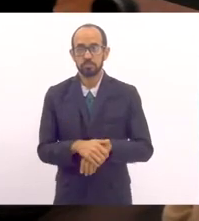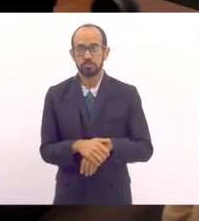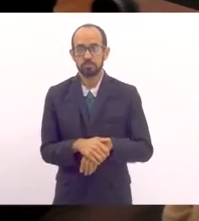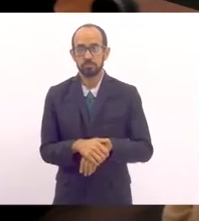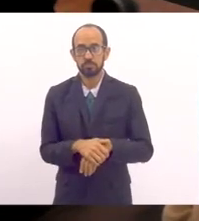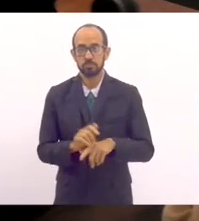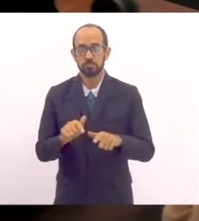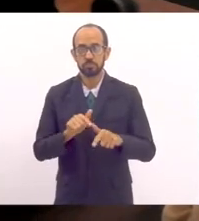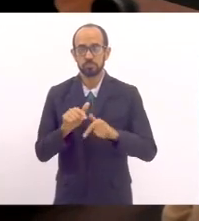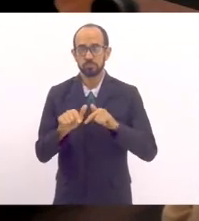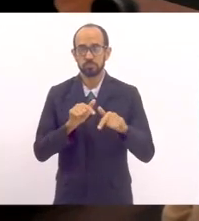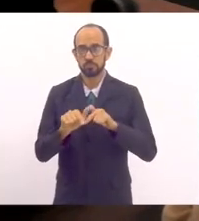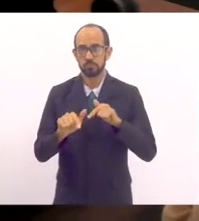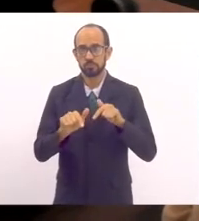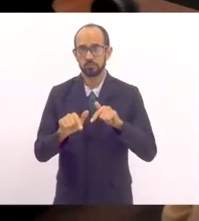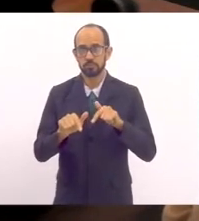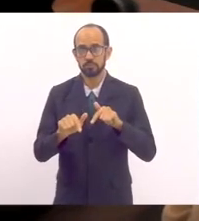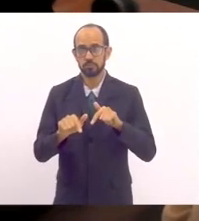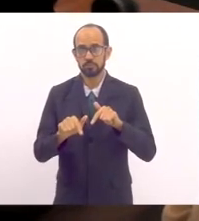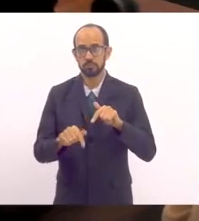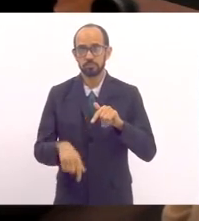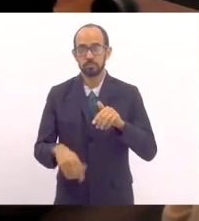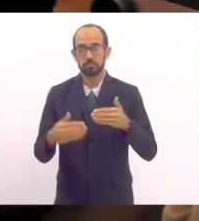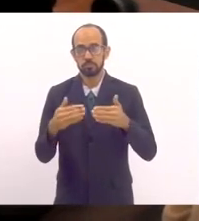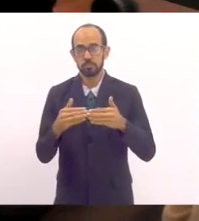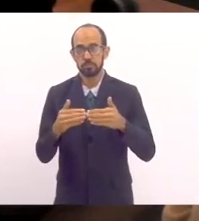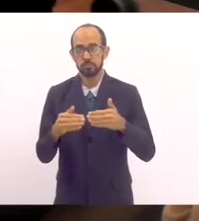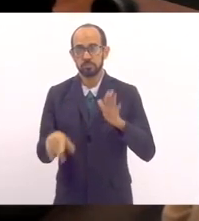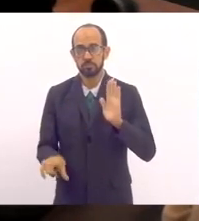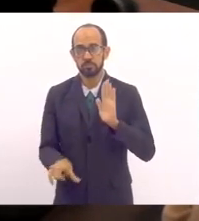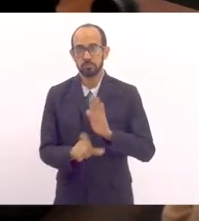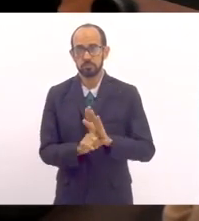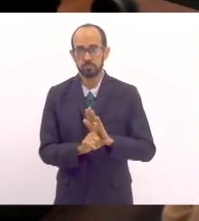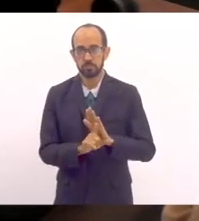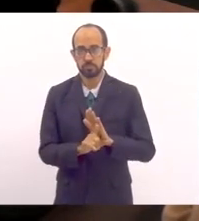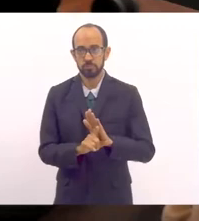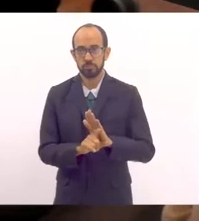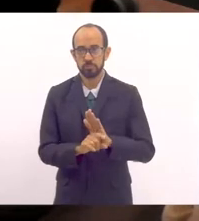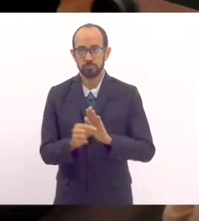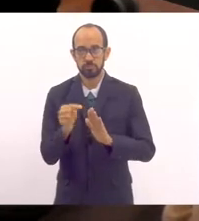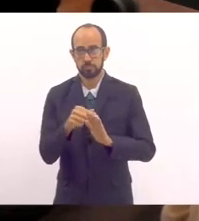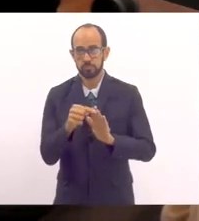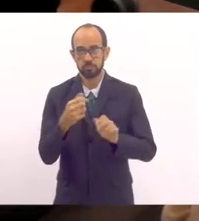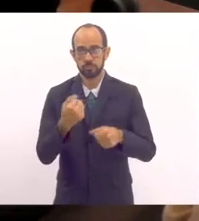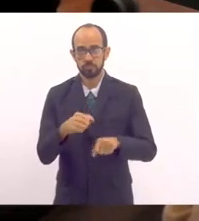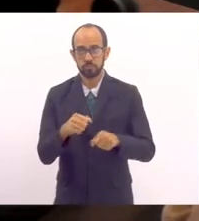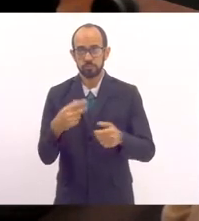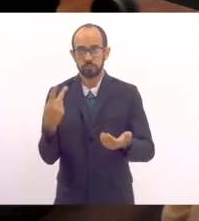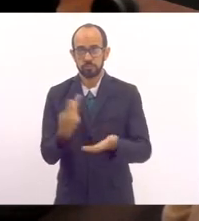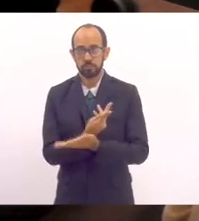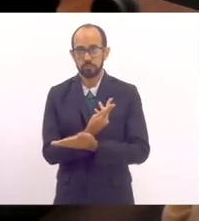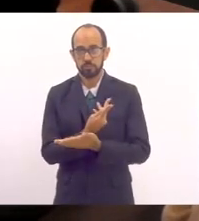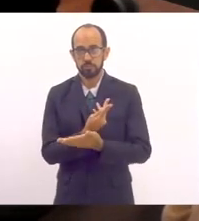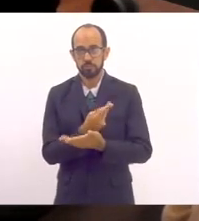uma atividade legal. E isso tem que ocorrer,